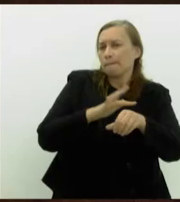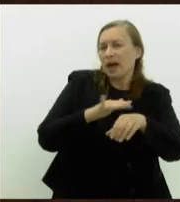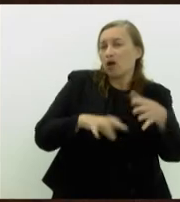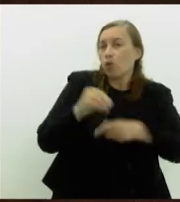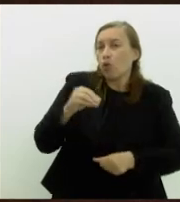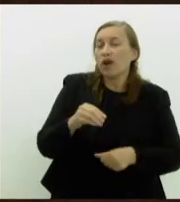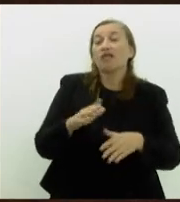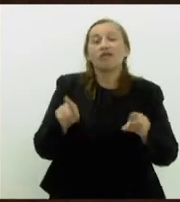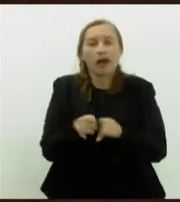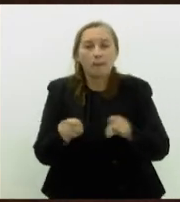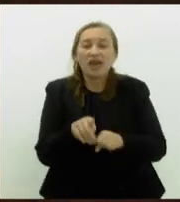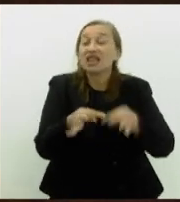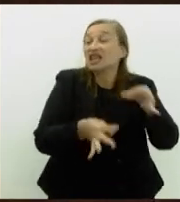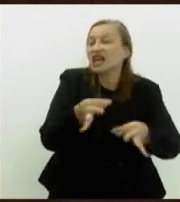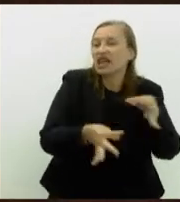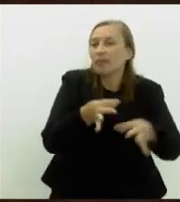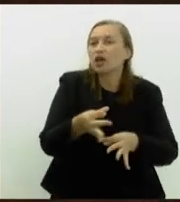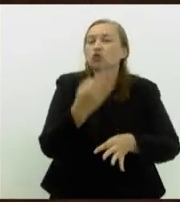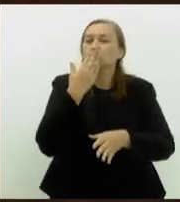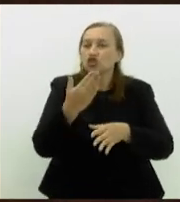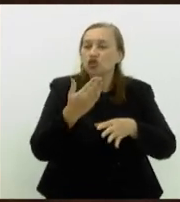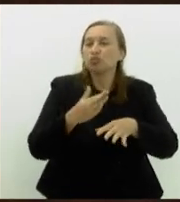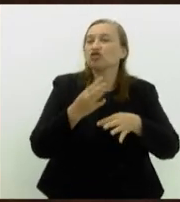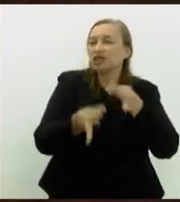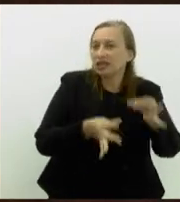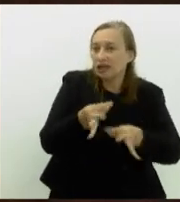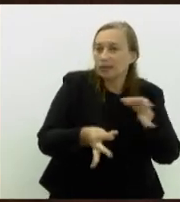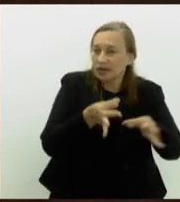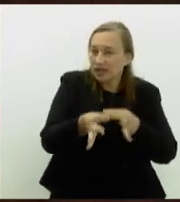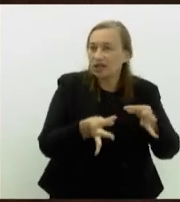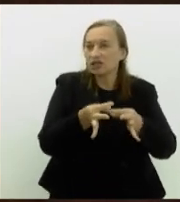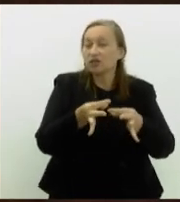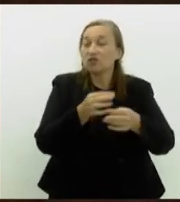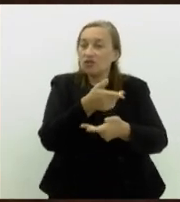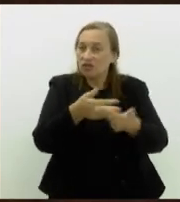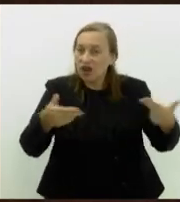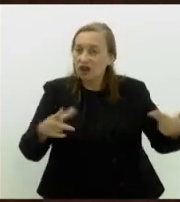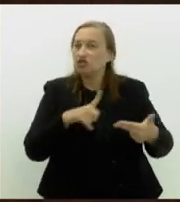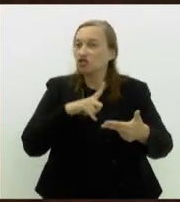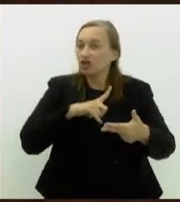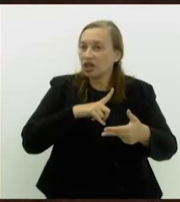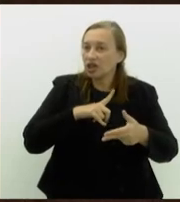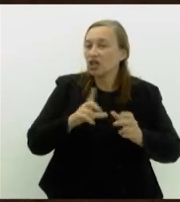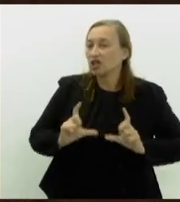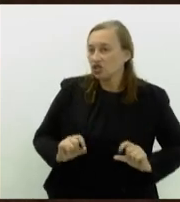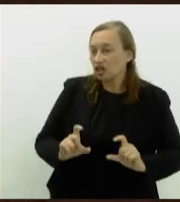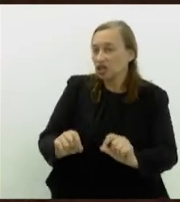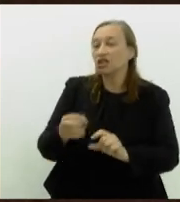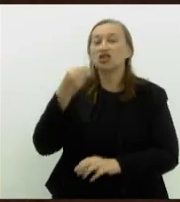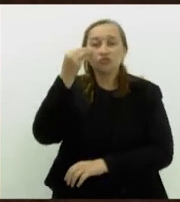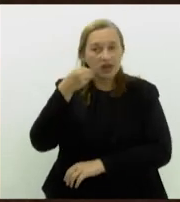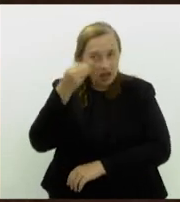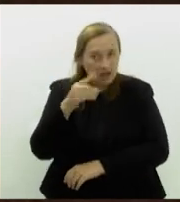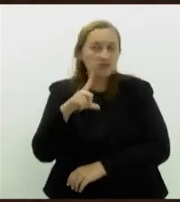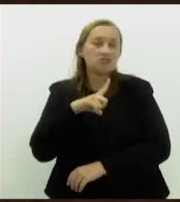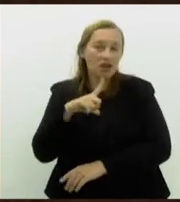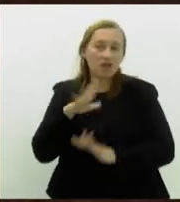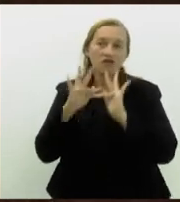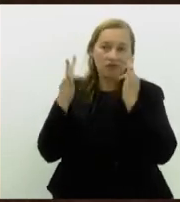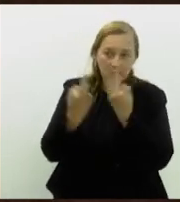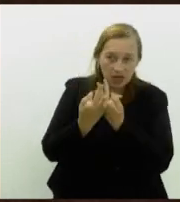do tratamento, que muitos tipos de tratamento de câncer são agressivos, né? Eu tenho experiência na família, sei disso. Agora, eu